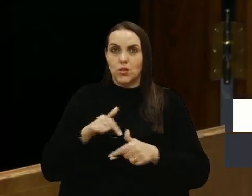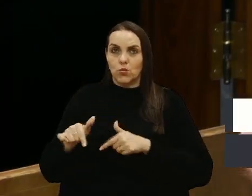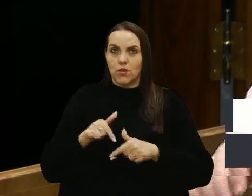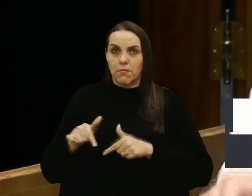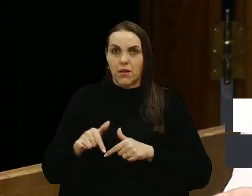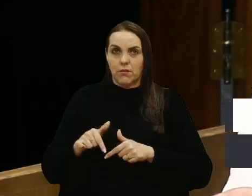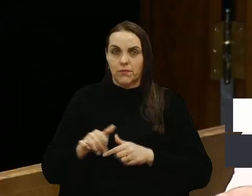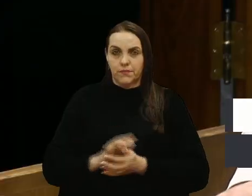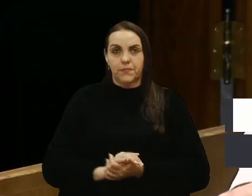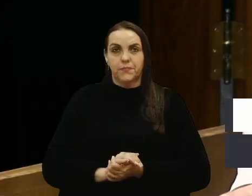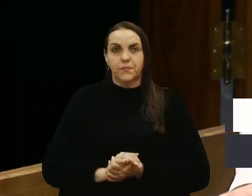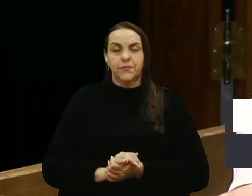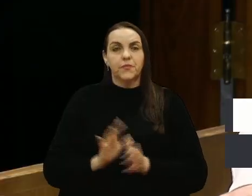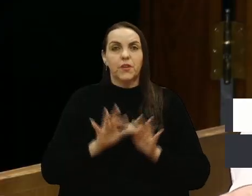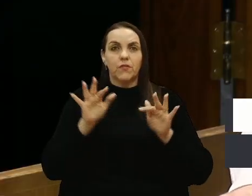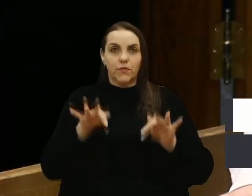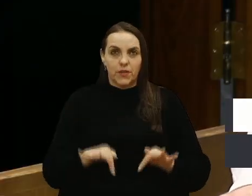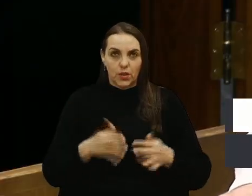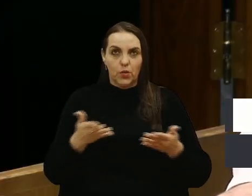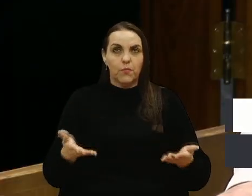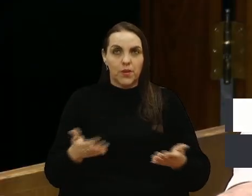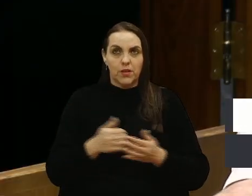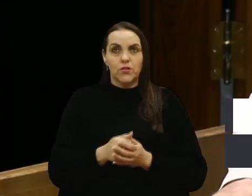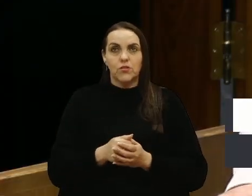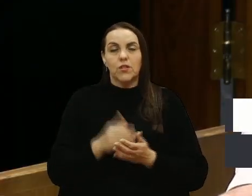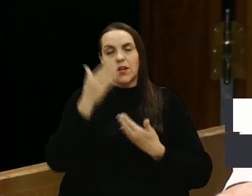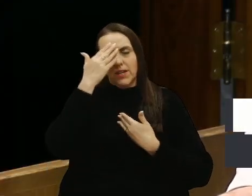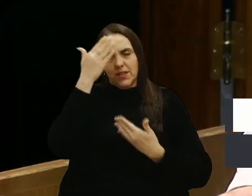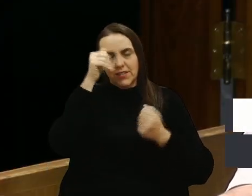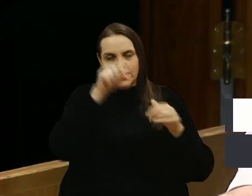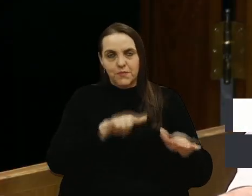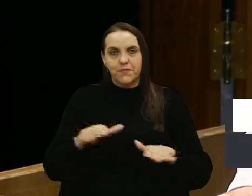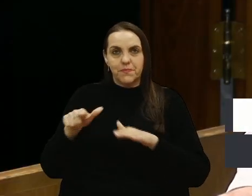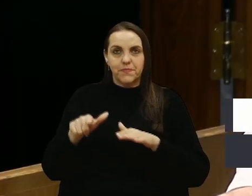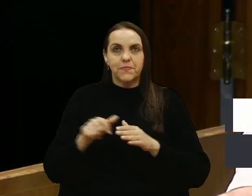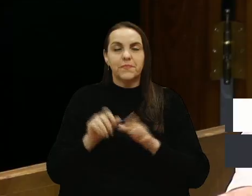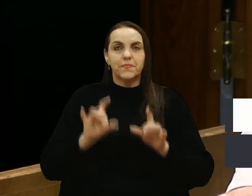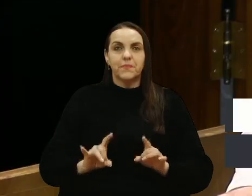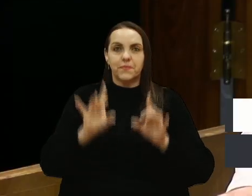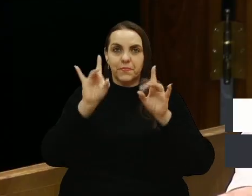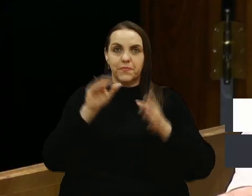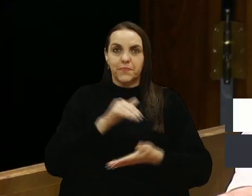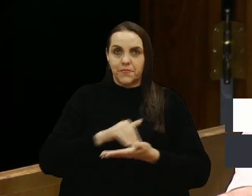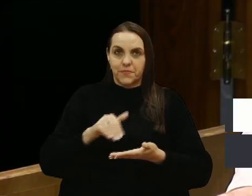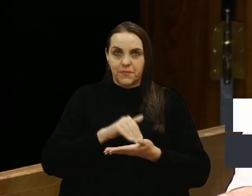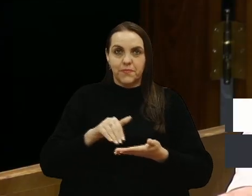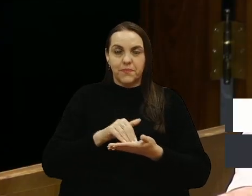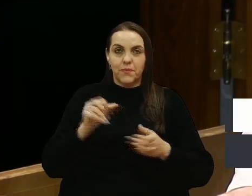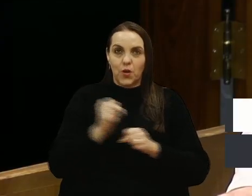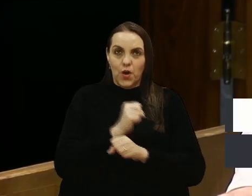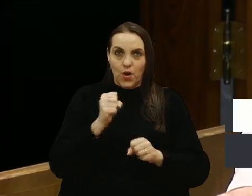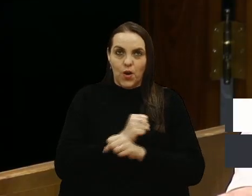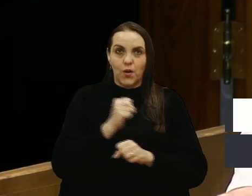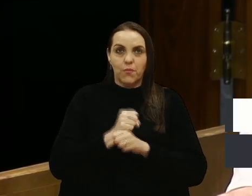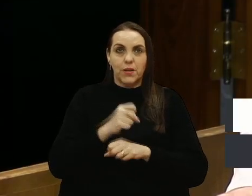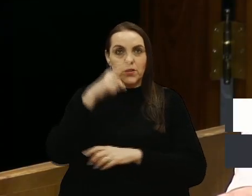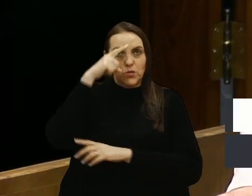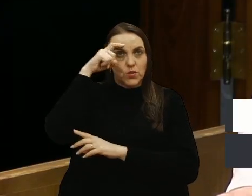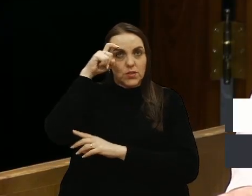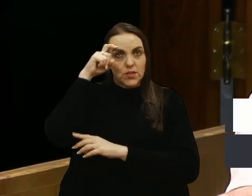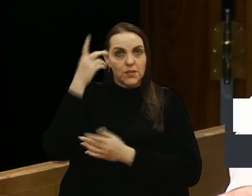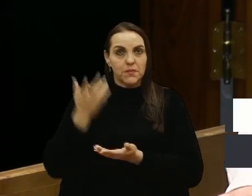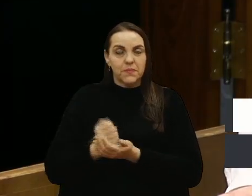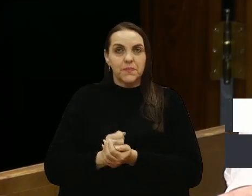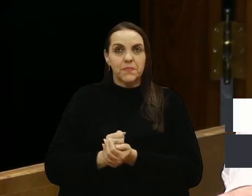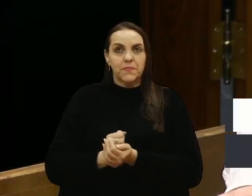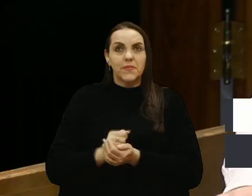julgar. Por fim, presidente, queria fazer meus agradecimentos semanais, em especial ao nosso secretário de Obras, Lucas Suzin.